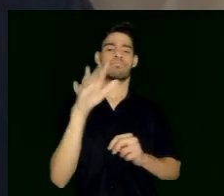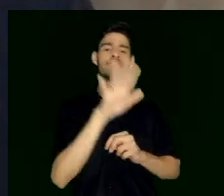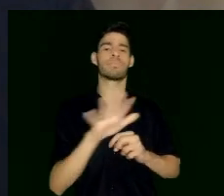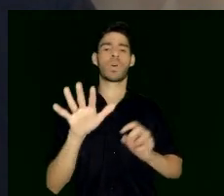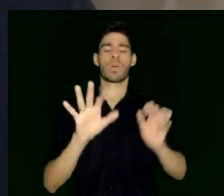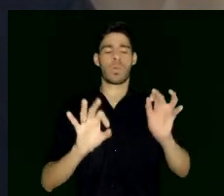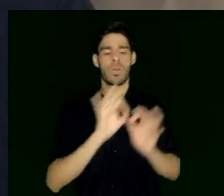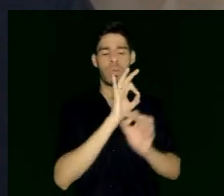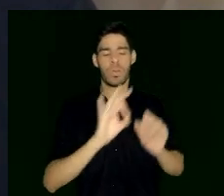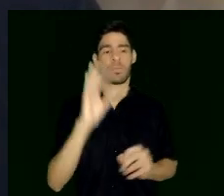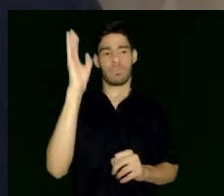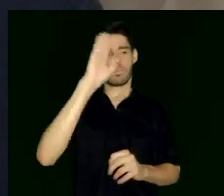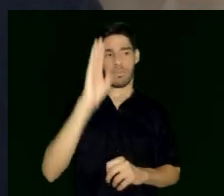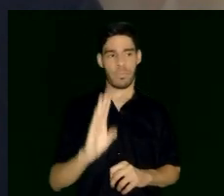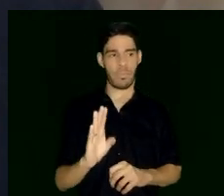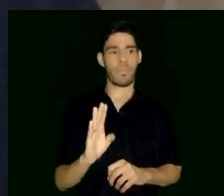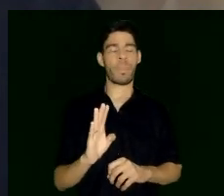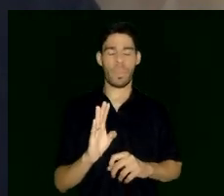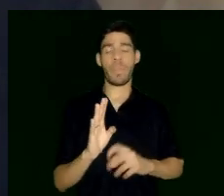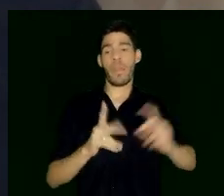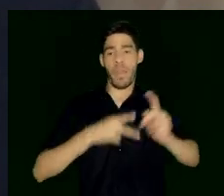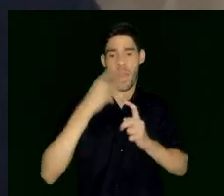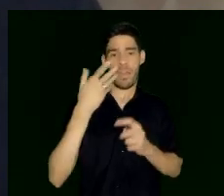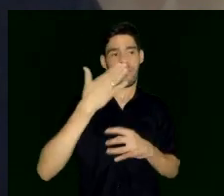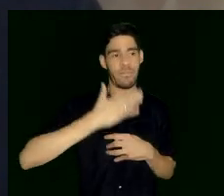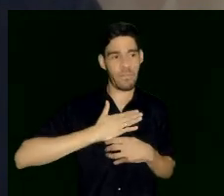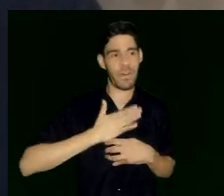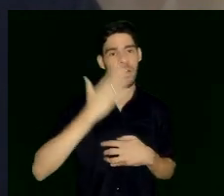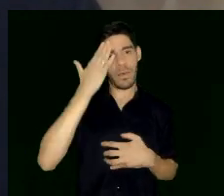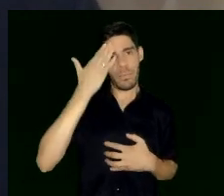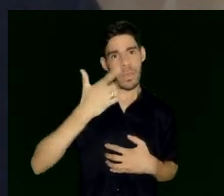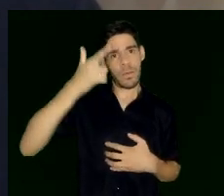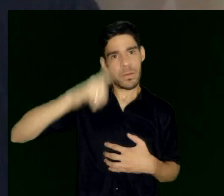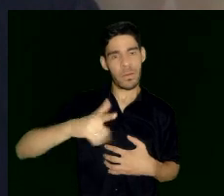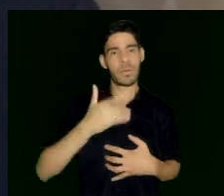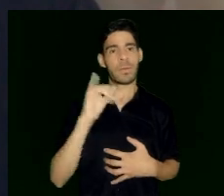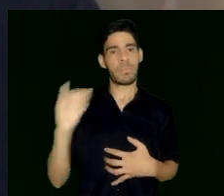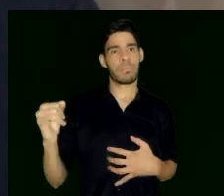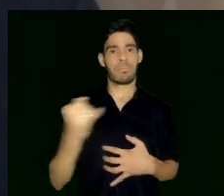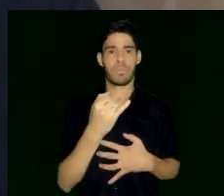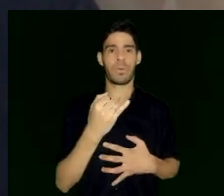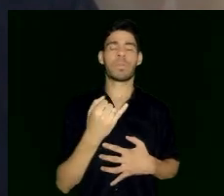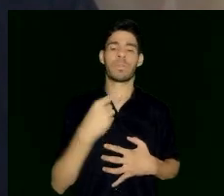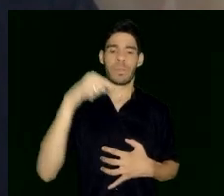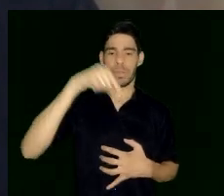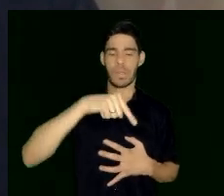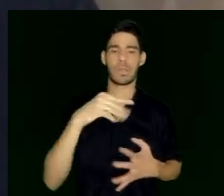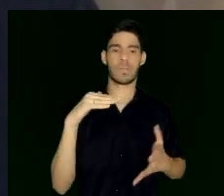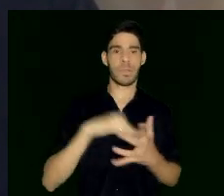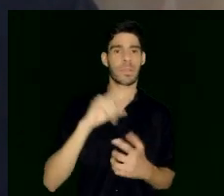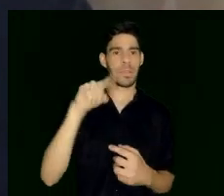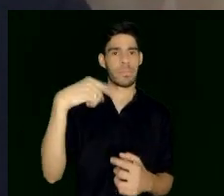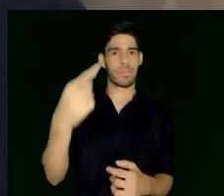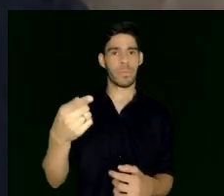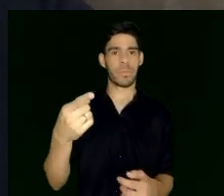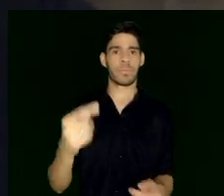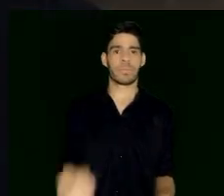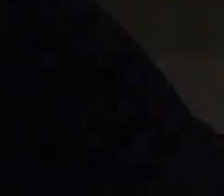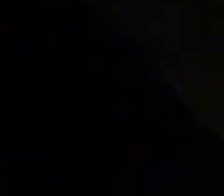luz do ordenamento jurídico brasileiro. Eram essas as considerações e agradeço mais uma vez a oportunidade por estar aqui. Até a próxima.